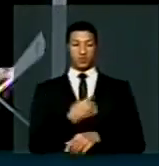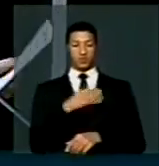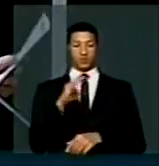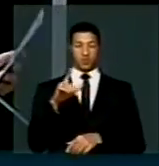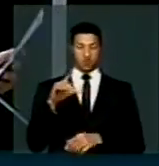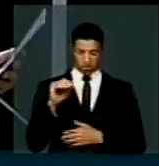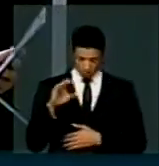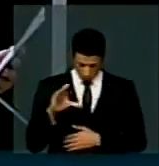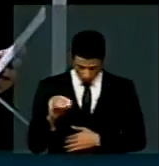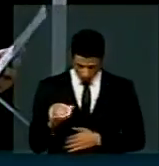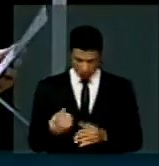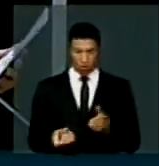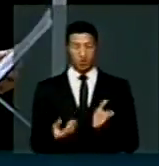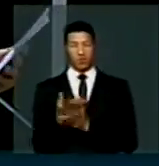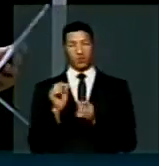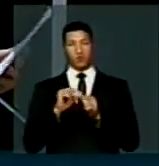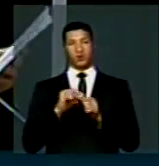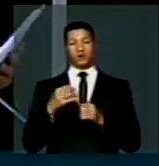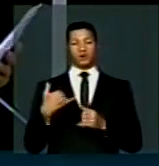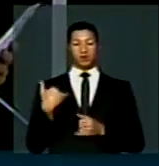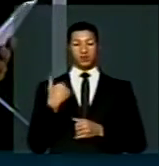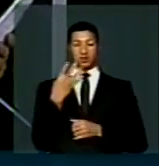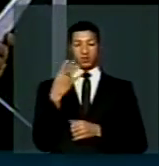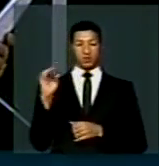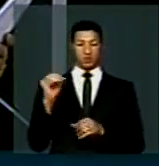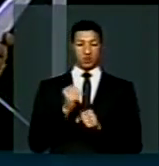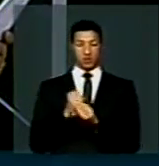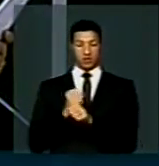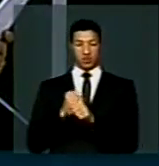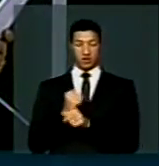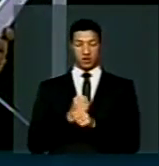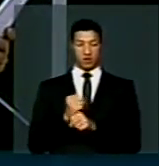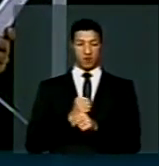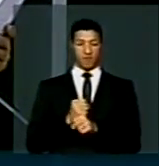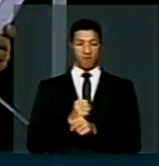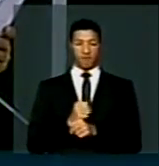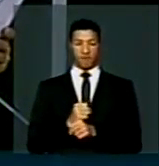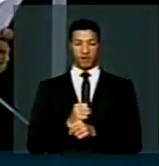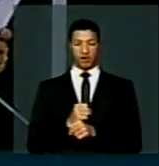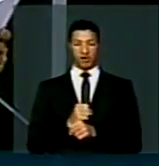bloco completou 40 anos. Agora,